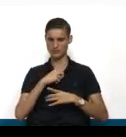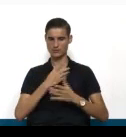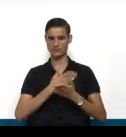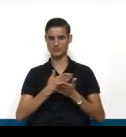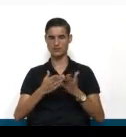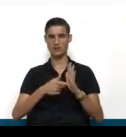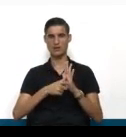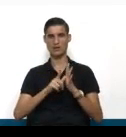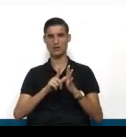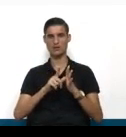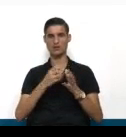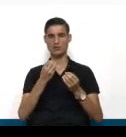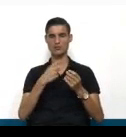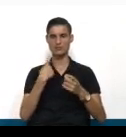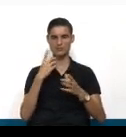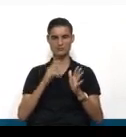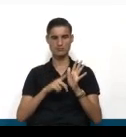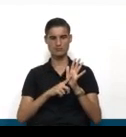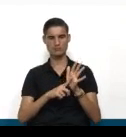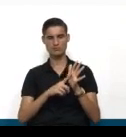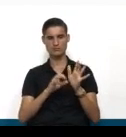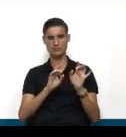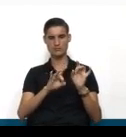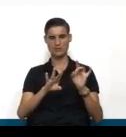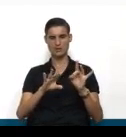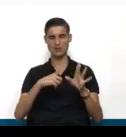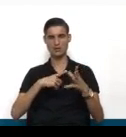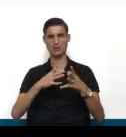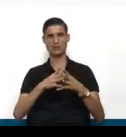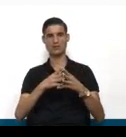tínhamos, tá? Como que a gente vai apresentar agora essa